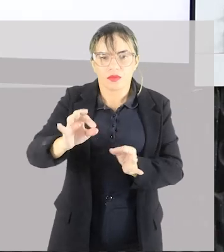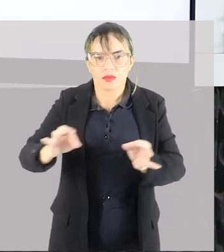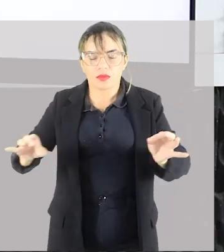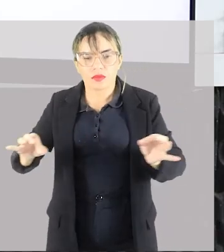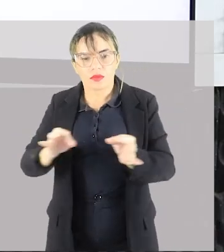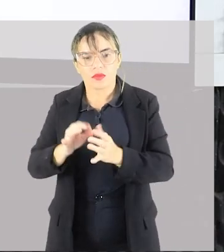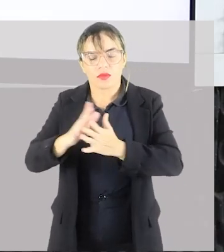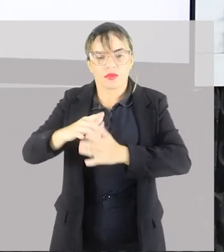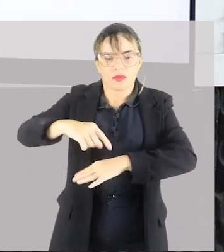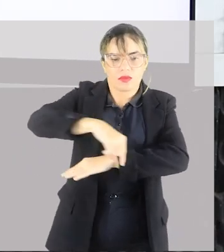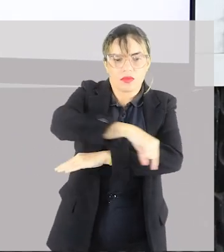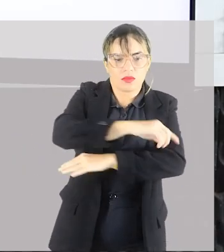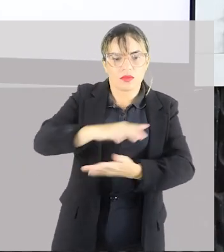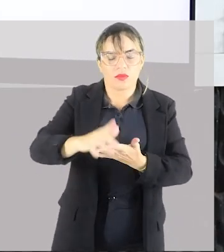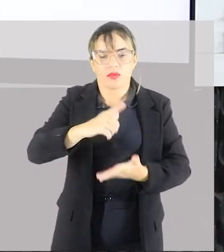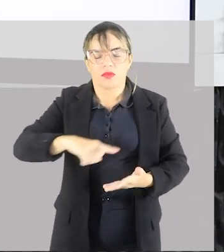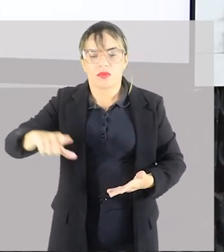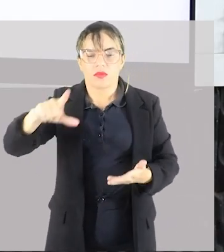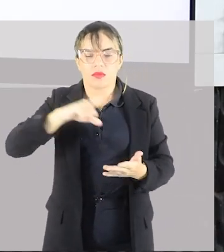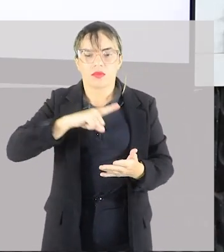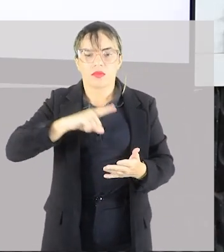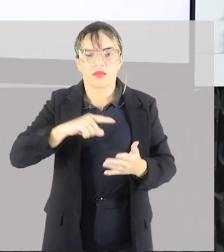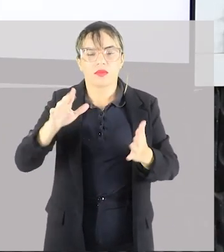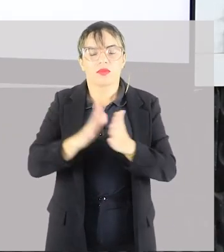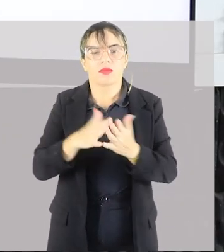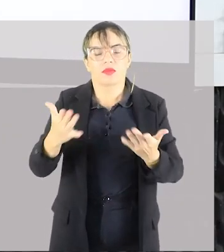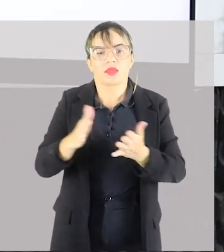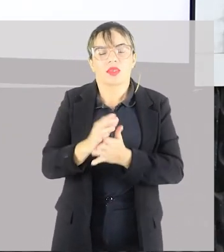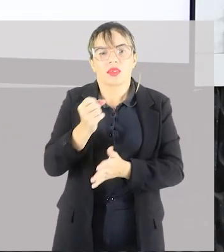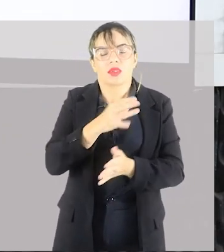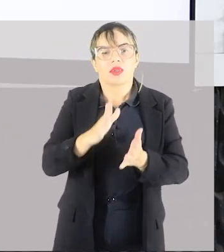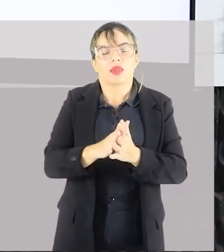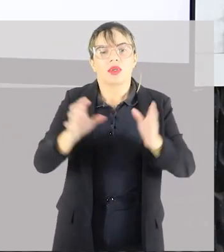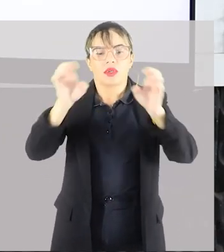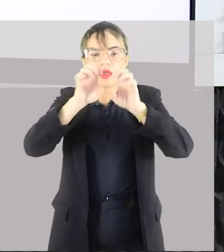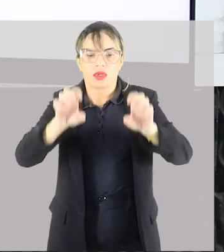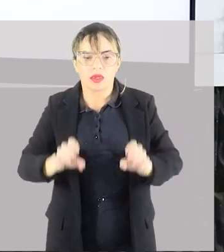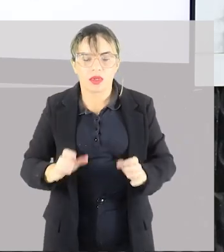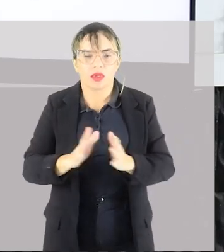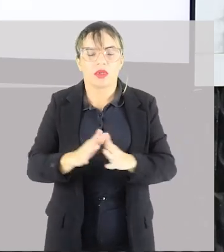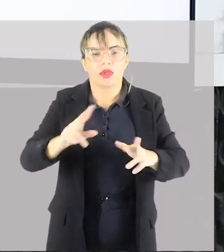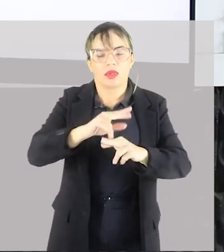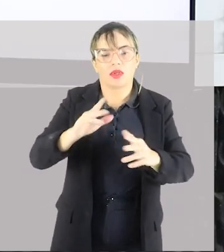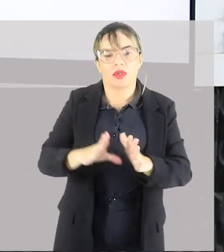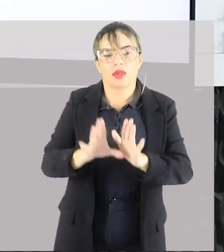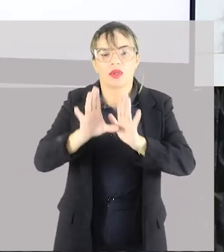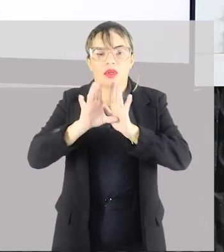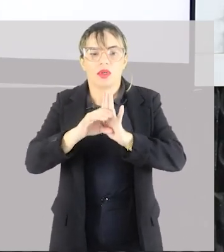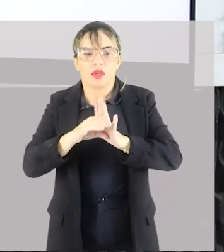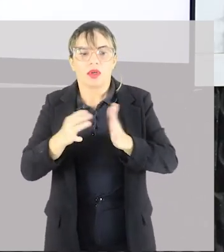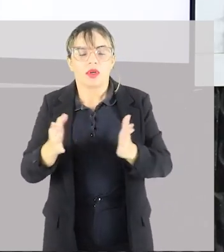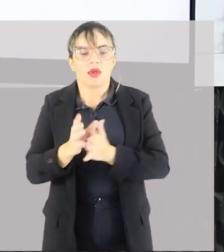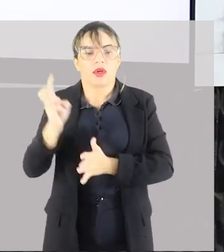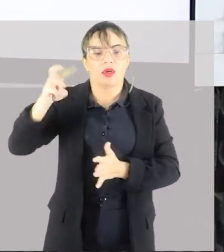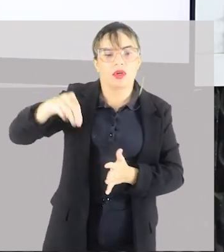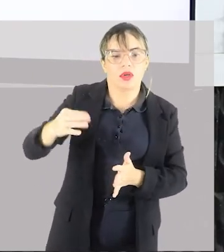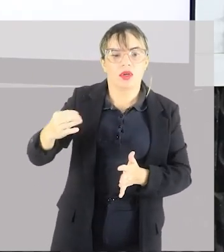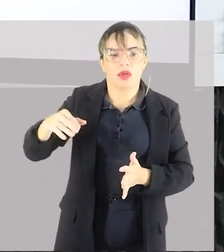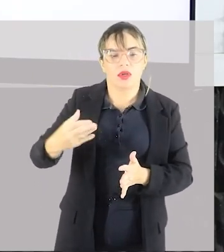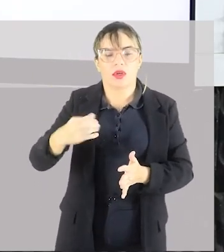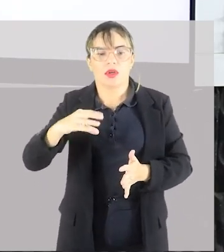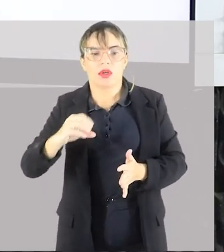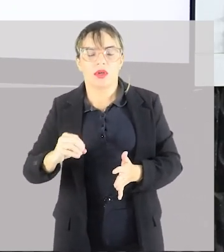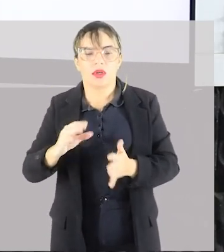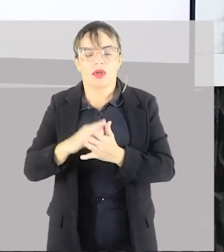a gente tem sequelas e reestruturas e vários conceitos artísticos do minimalismo na arquitetura